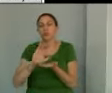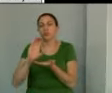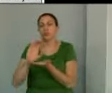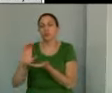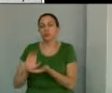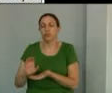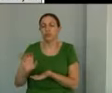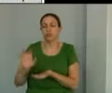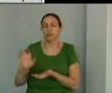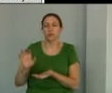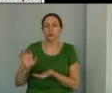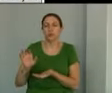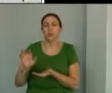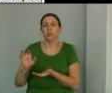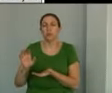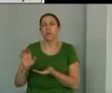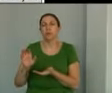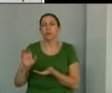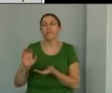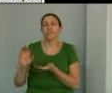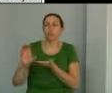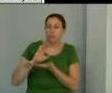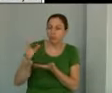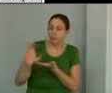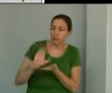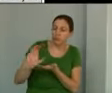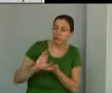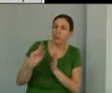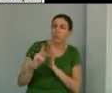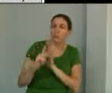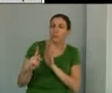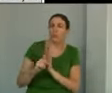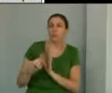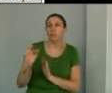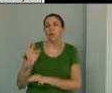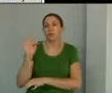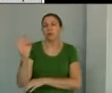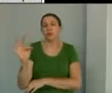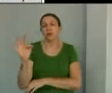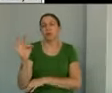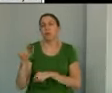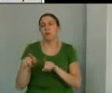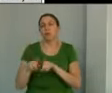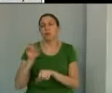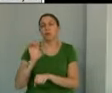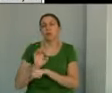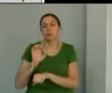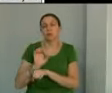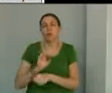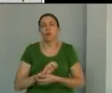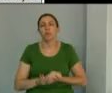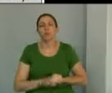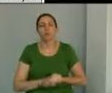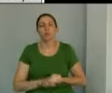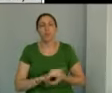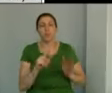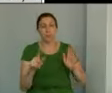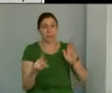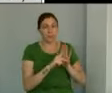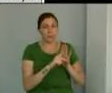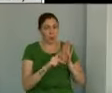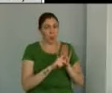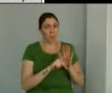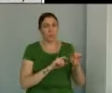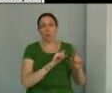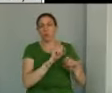município recebe da União e do Estado, que são transferidos para o município. Então, aqui de receitas próprias, qual é a estimativa aí para